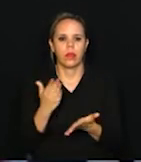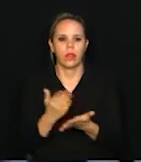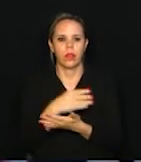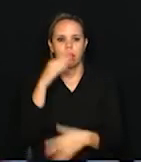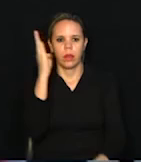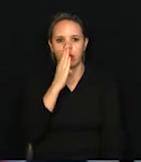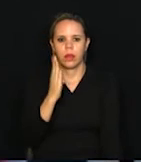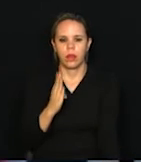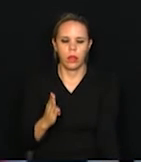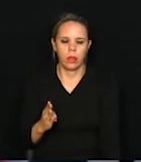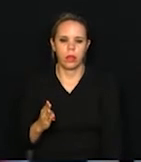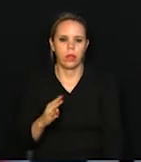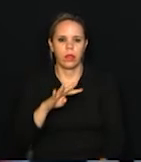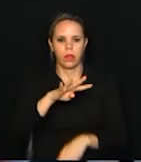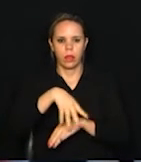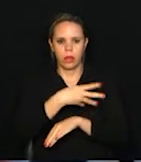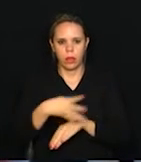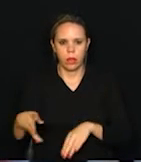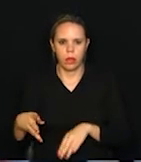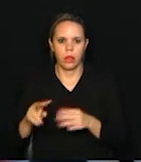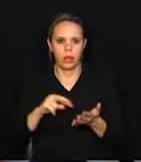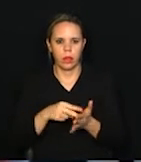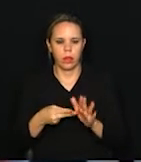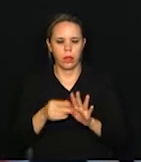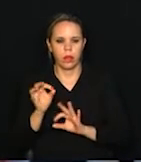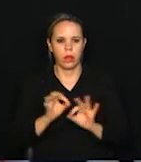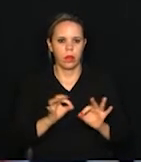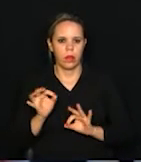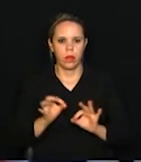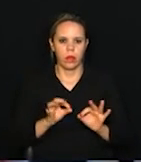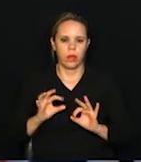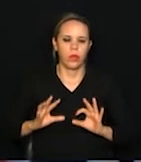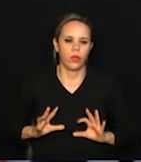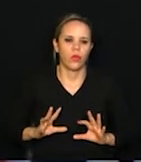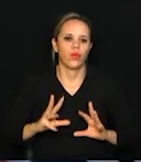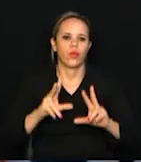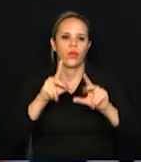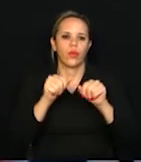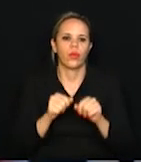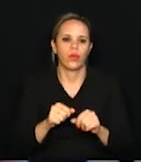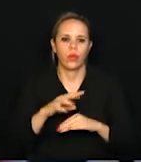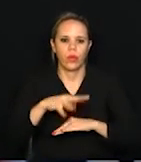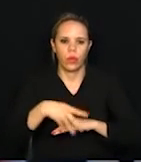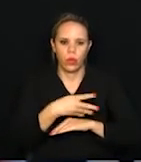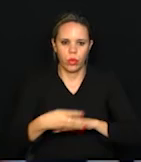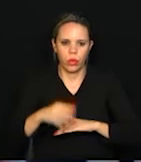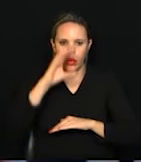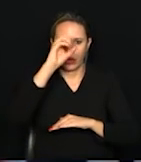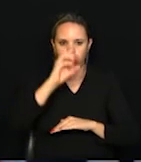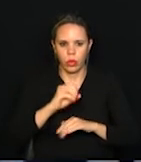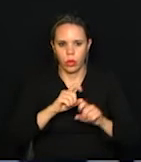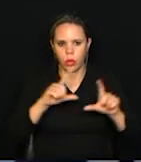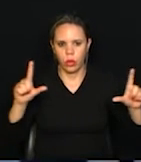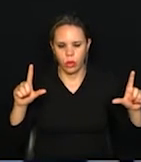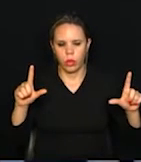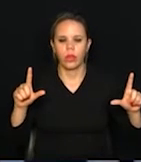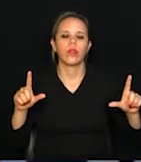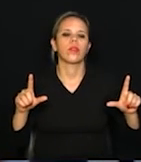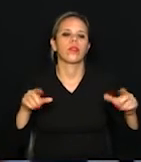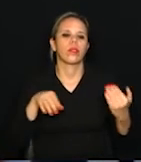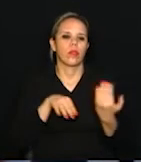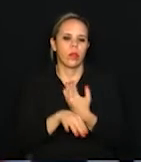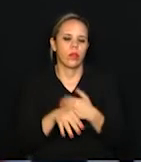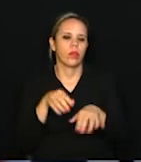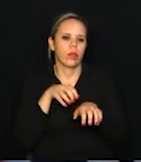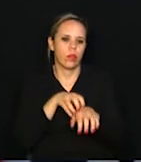de sinalização, que regulamenta toda a sinalização que o órgão de trânsito pode